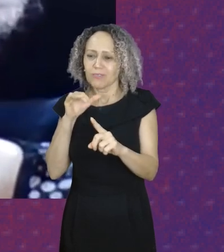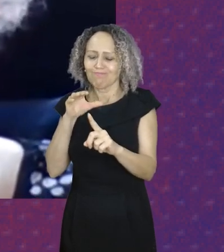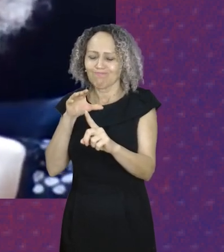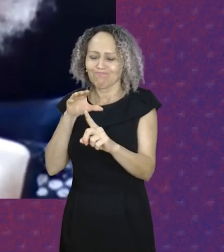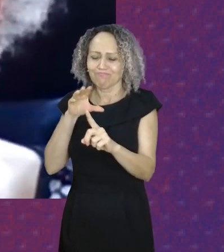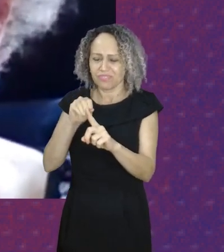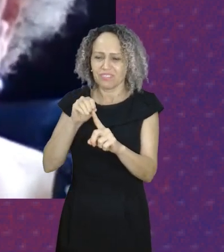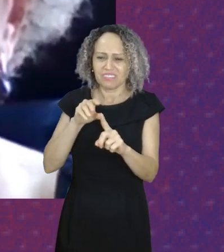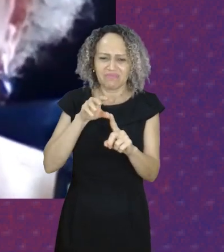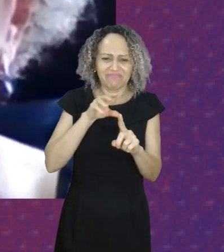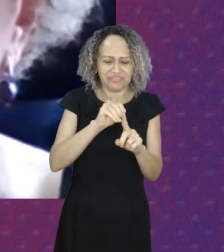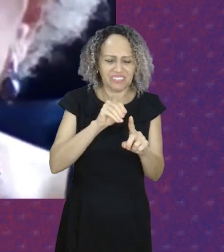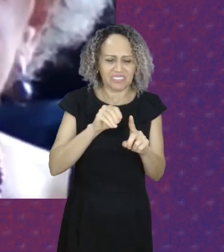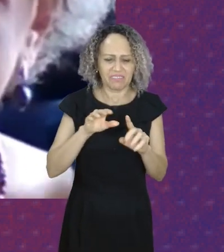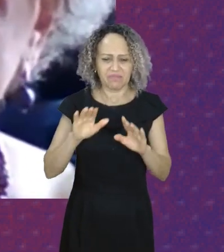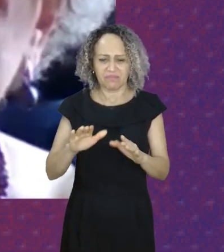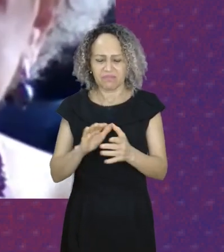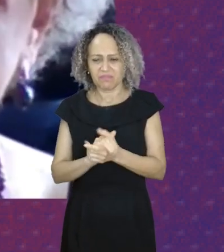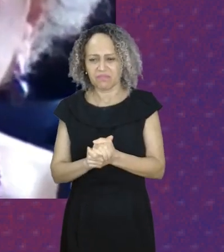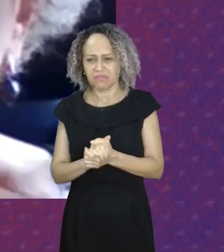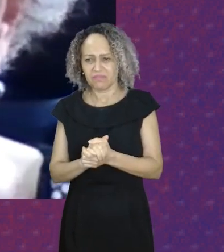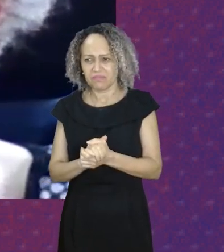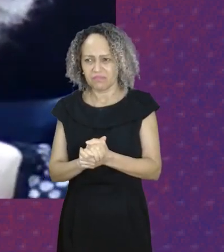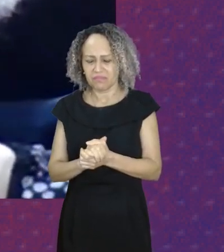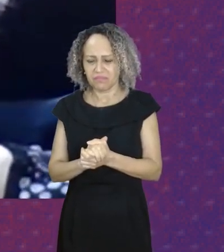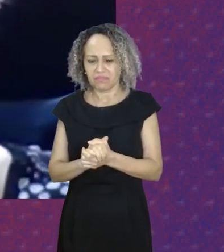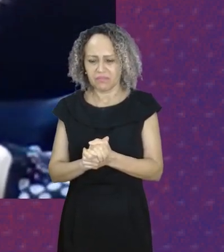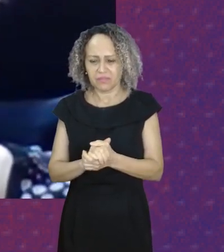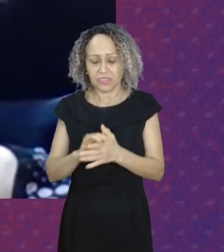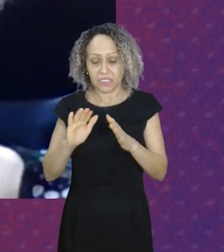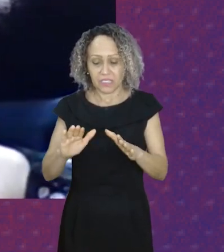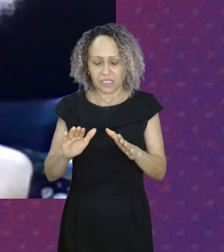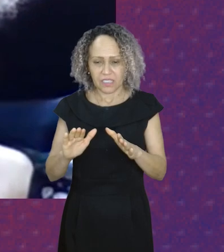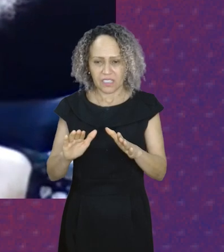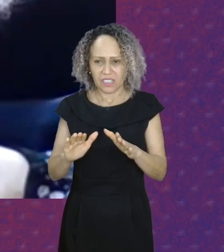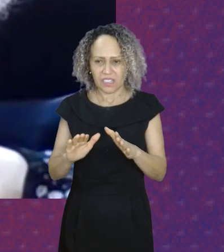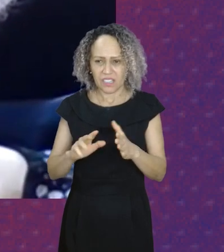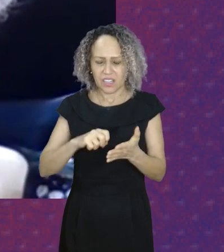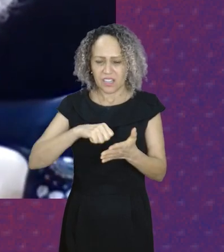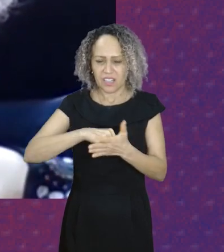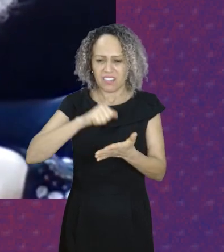E a pena vai de 3 anos a 12.